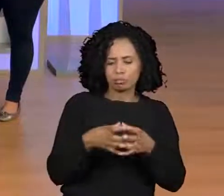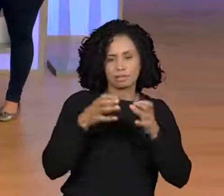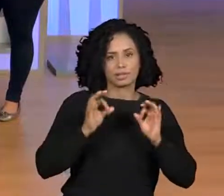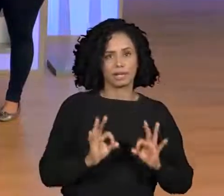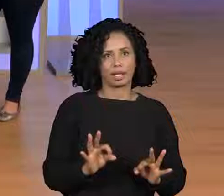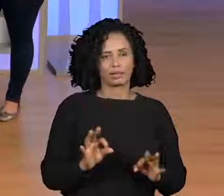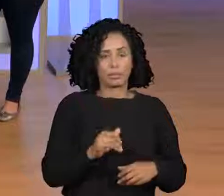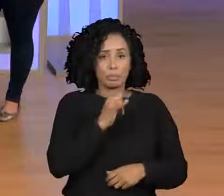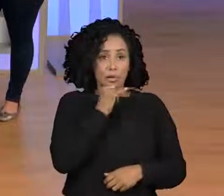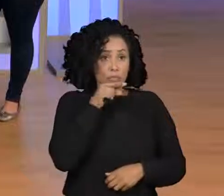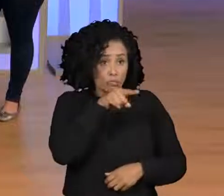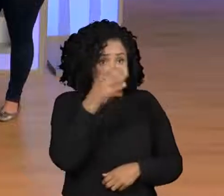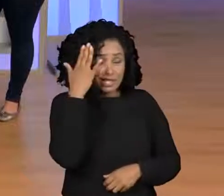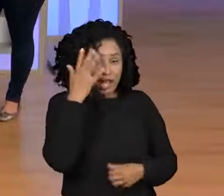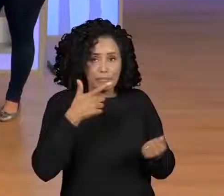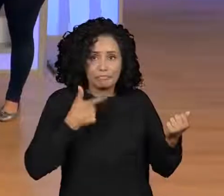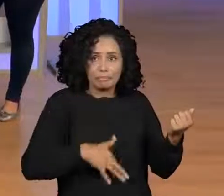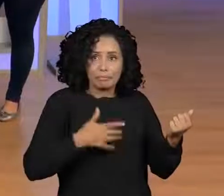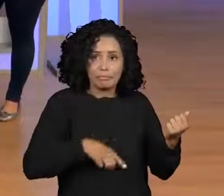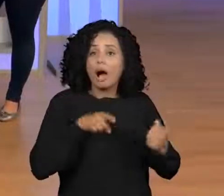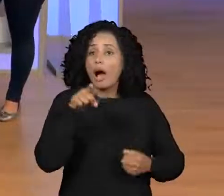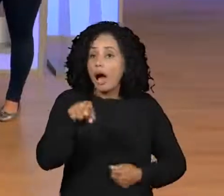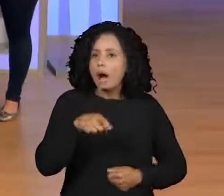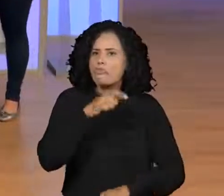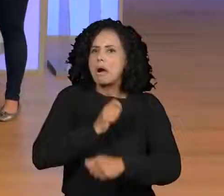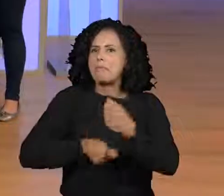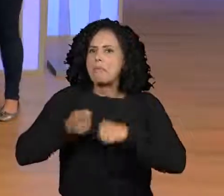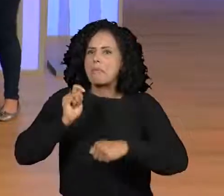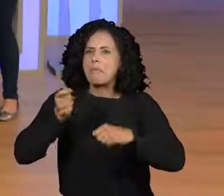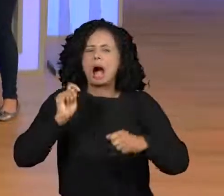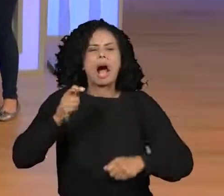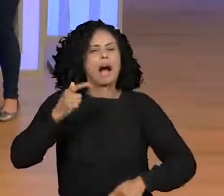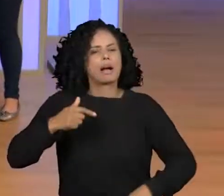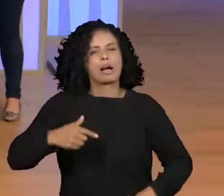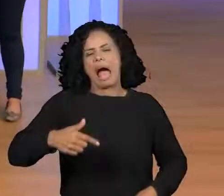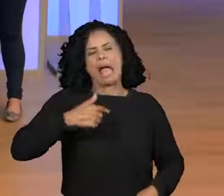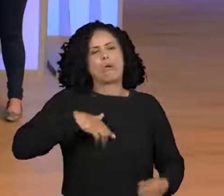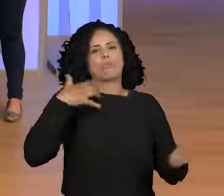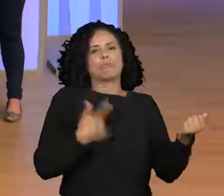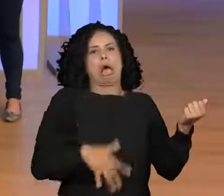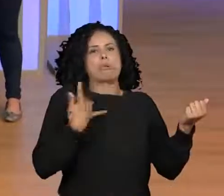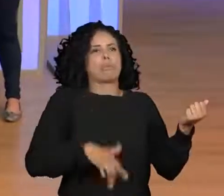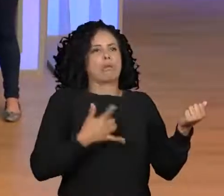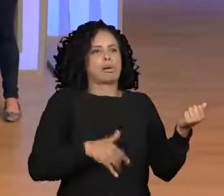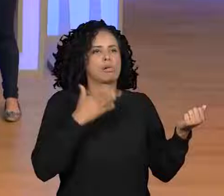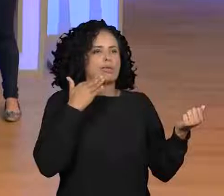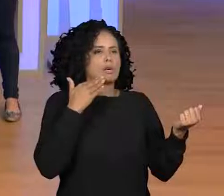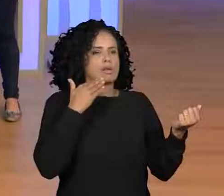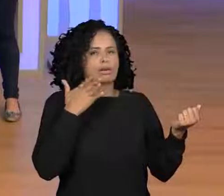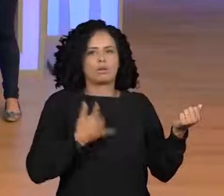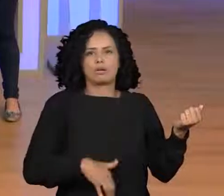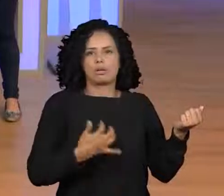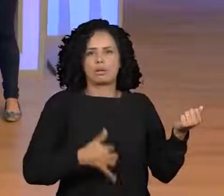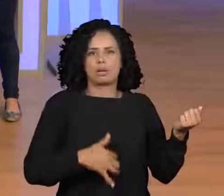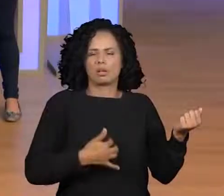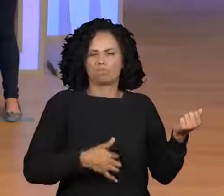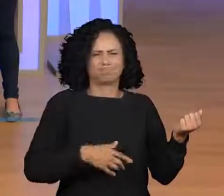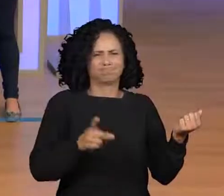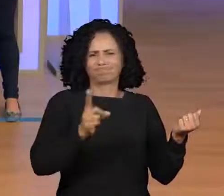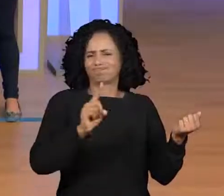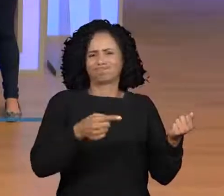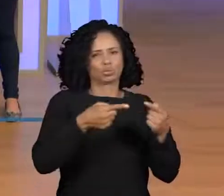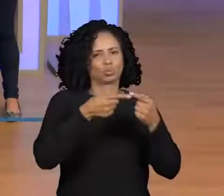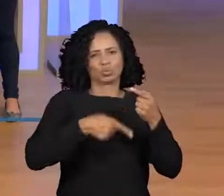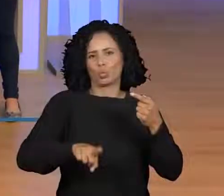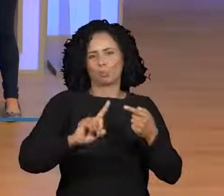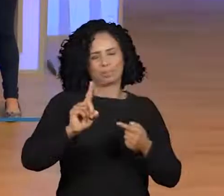ali tocar uma bateria, aí eu vou com o meu baixo aqui e toco de qualquer jeito. Não, não vai sair uma melodia.